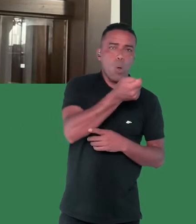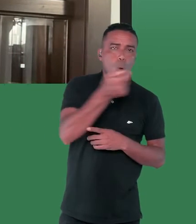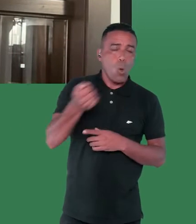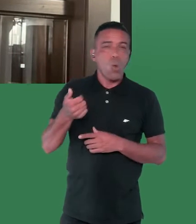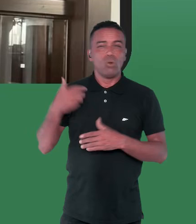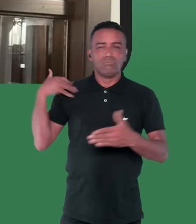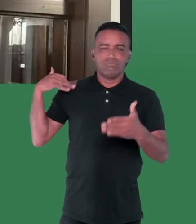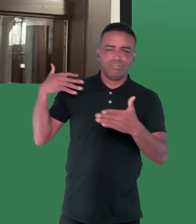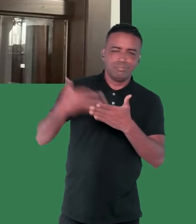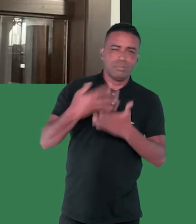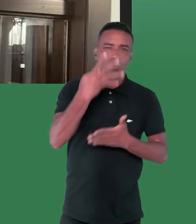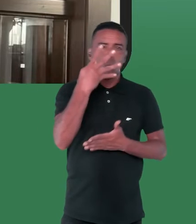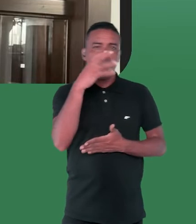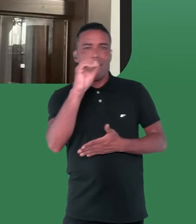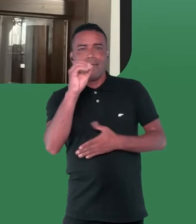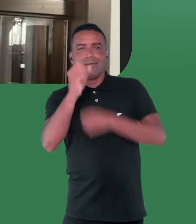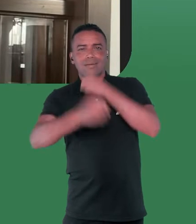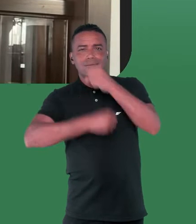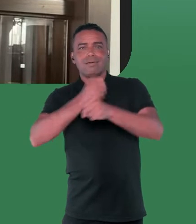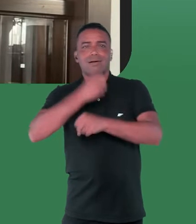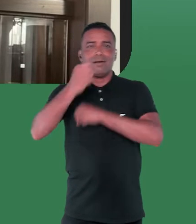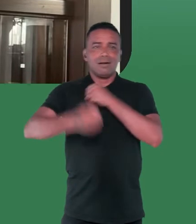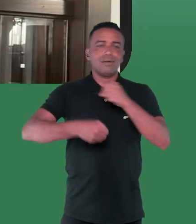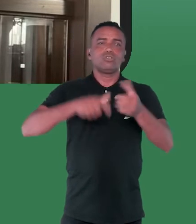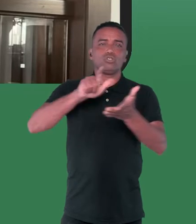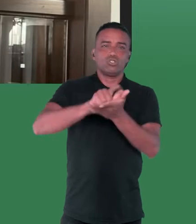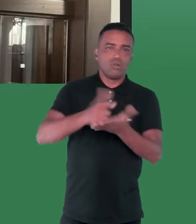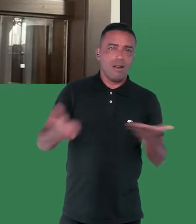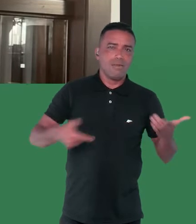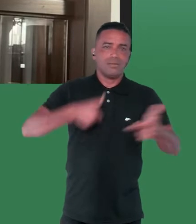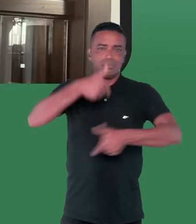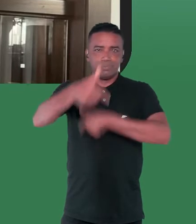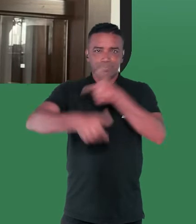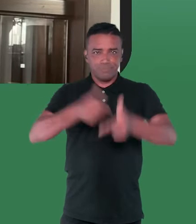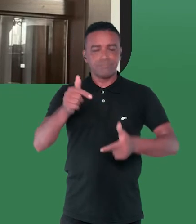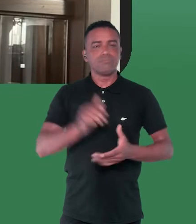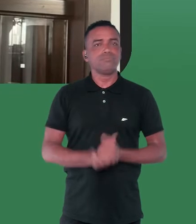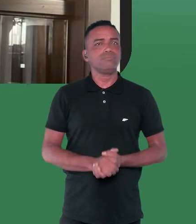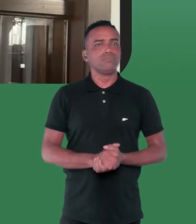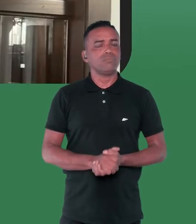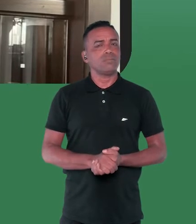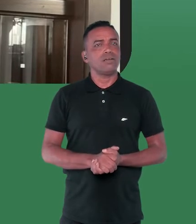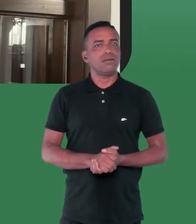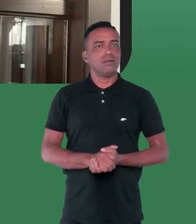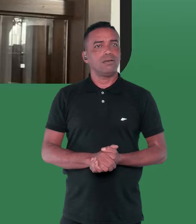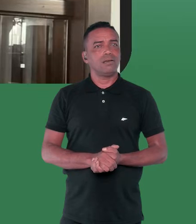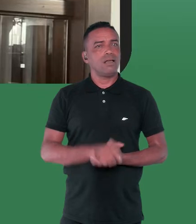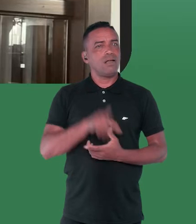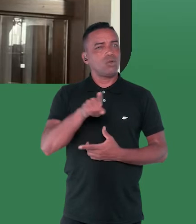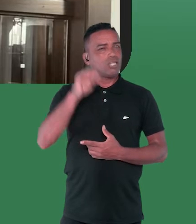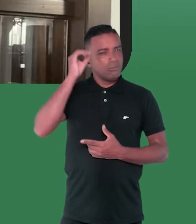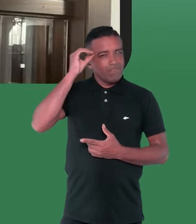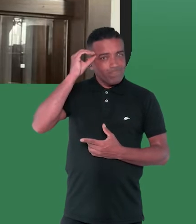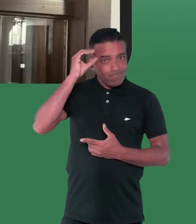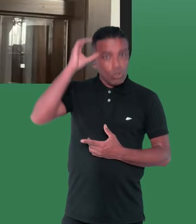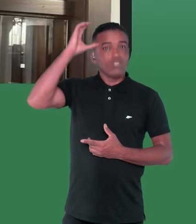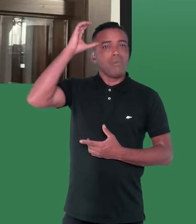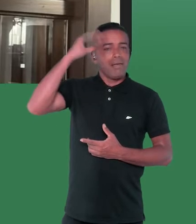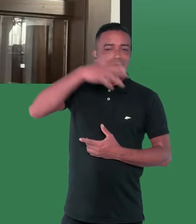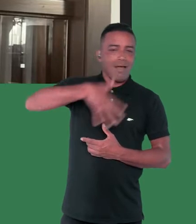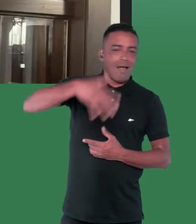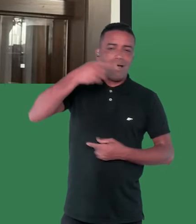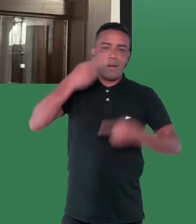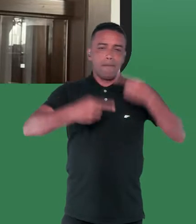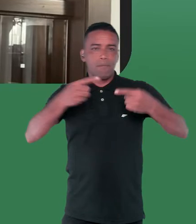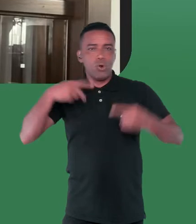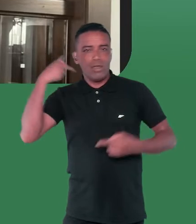40 anos, ou 40 anos de jornalismo, você tem grande conhecimento de política,